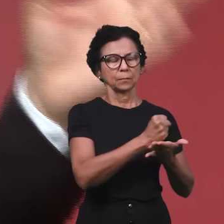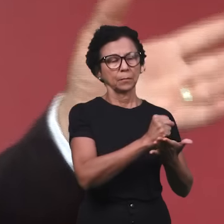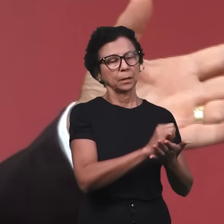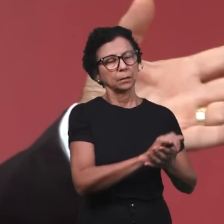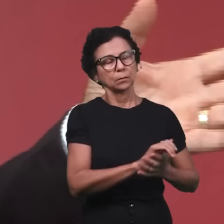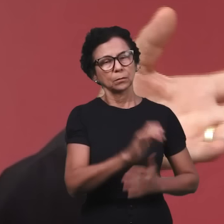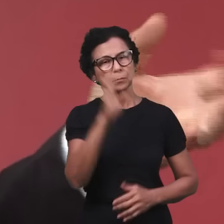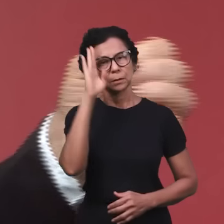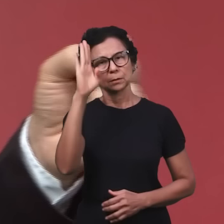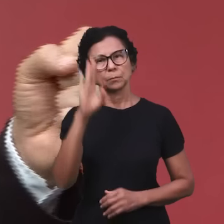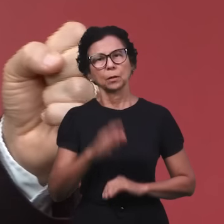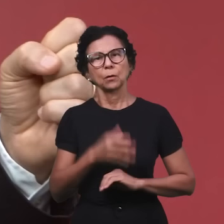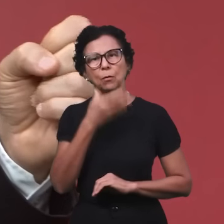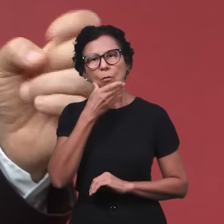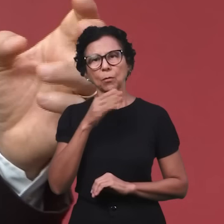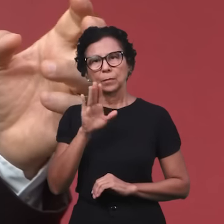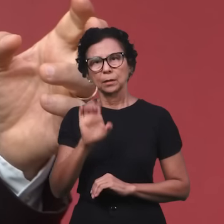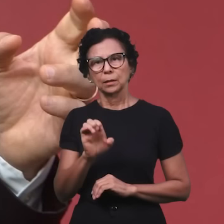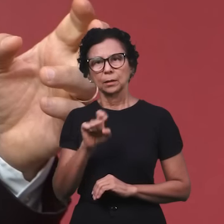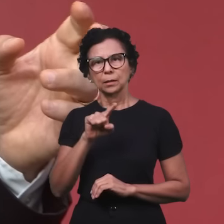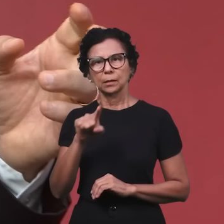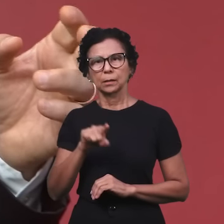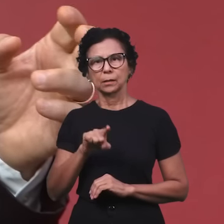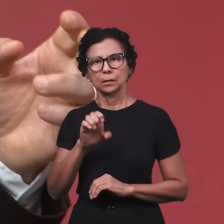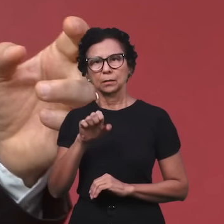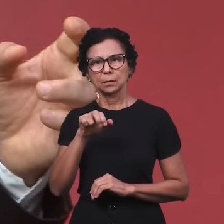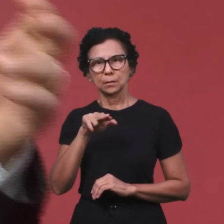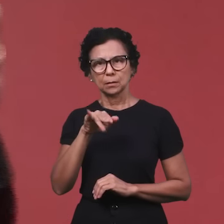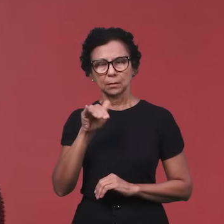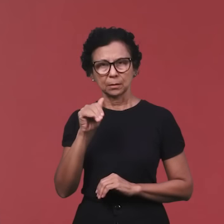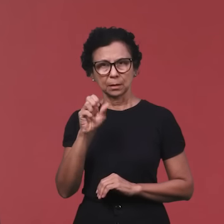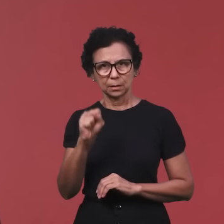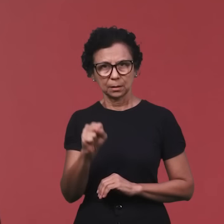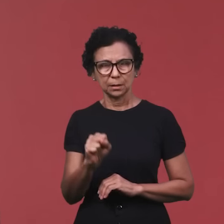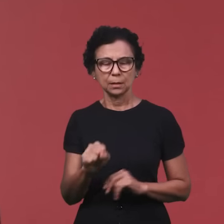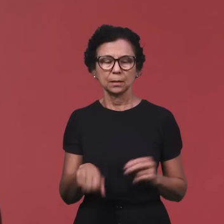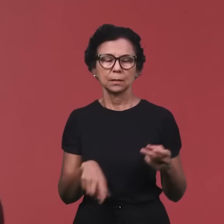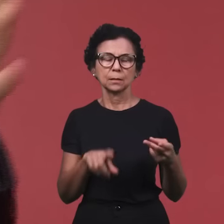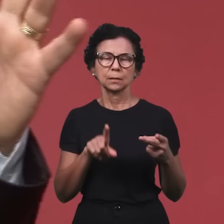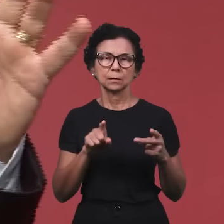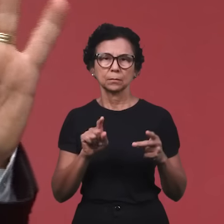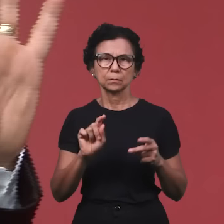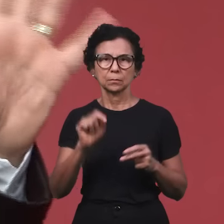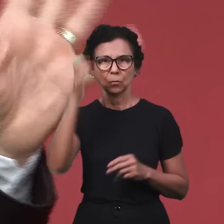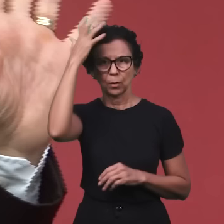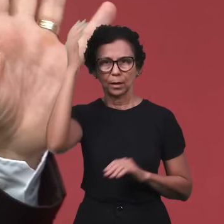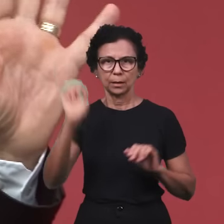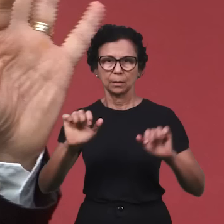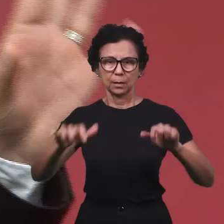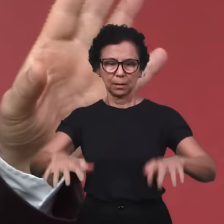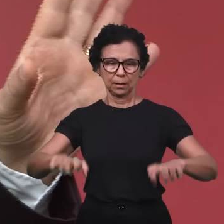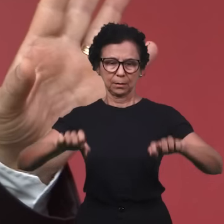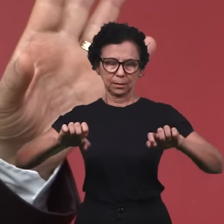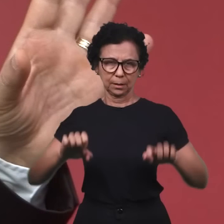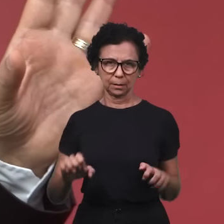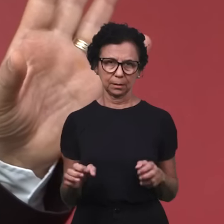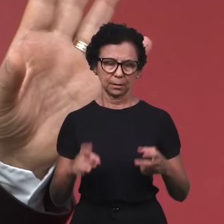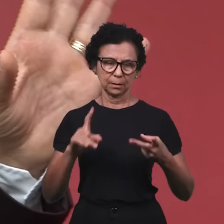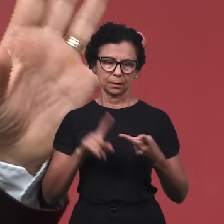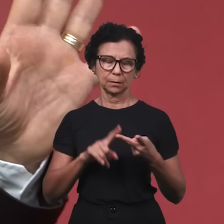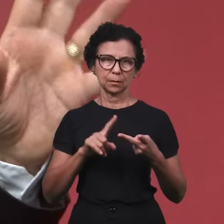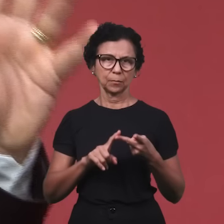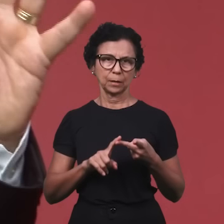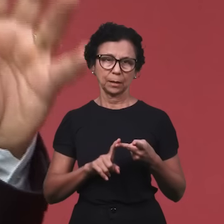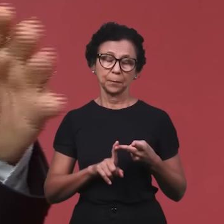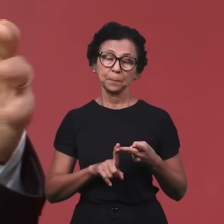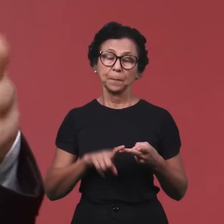do Ezequias e a cura de Naamã. Todas duas totalmente diferentes a operação do Senhor.